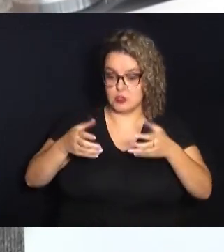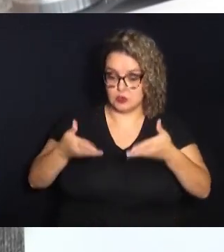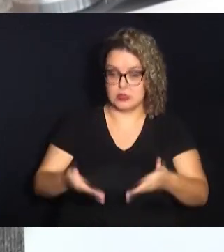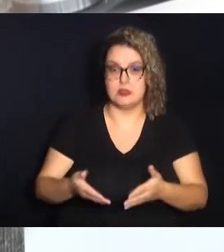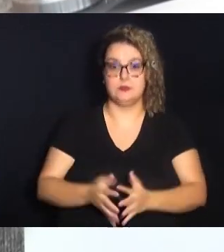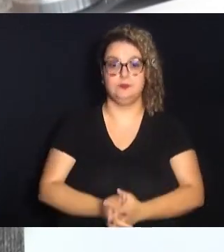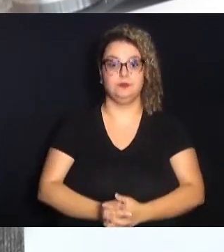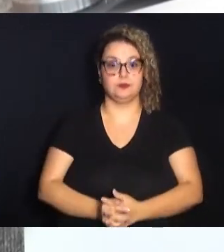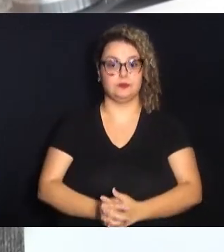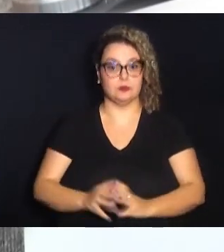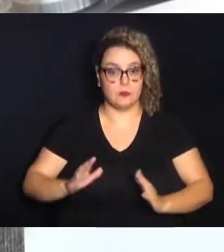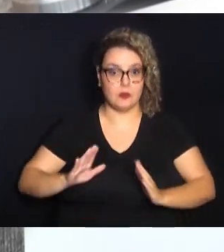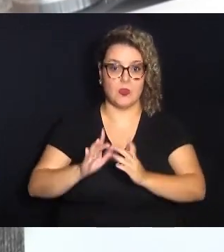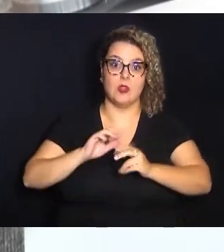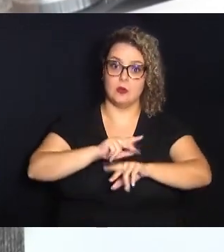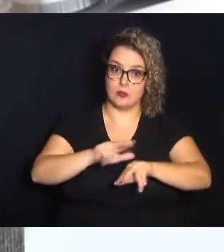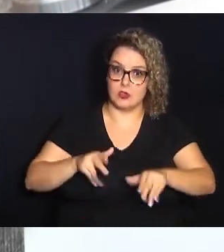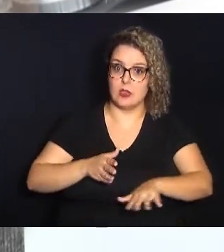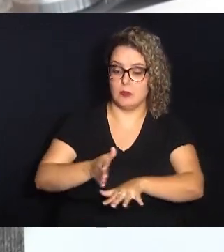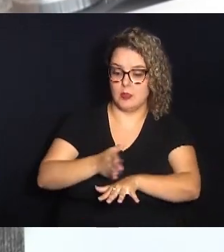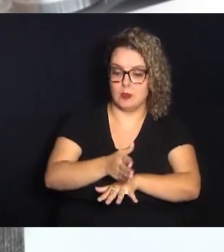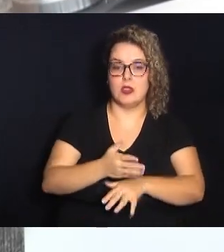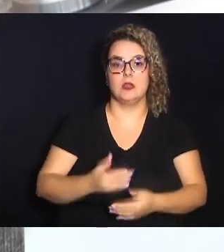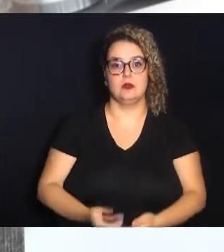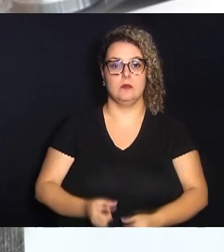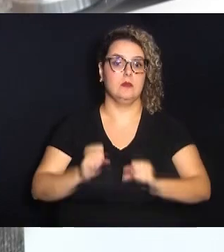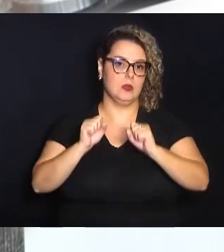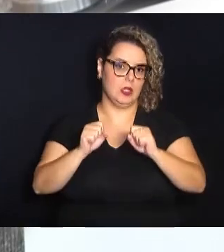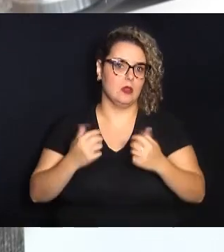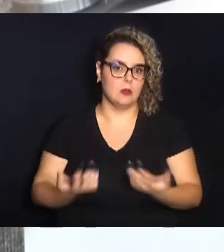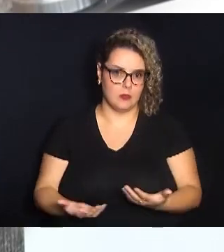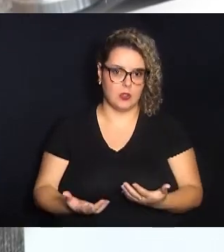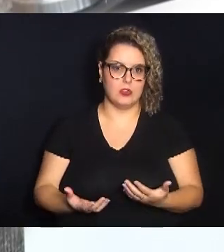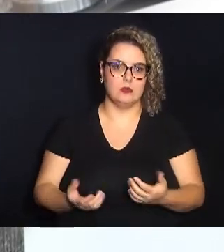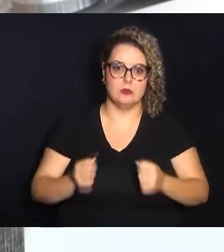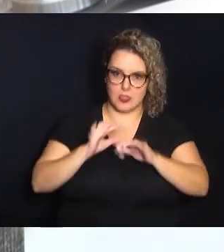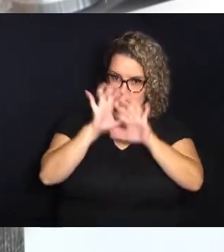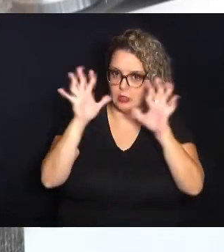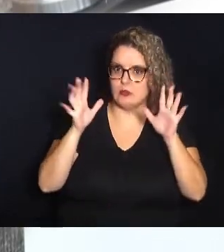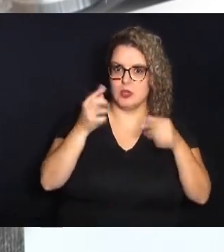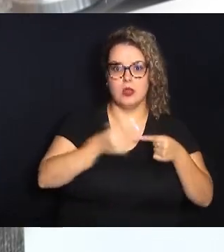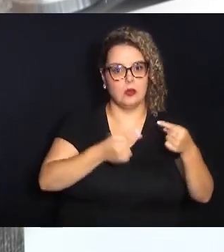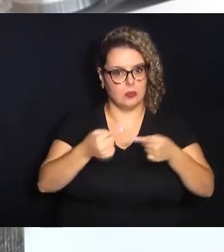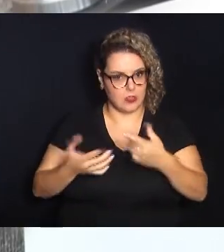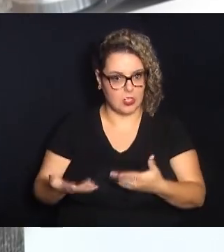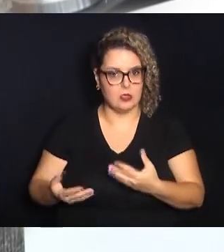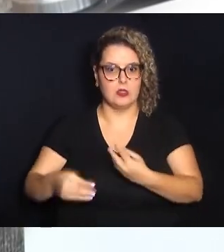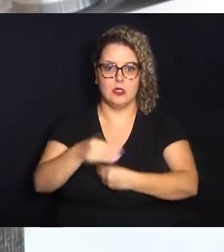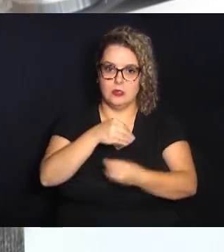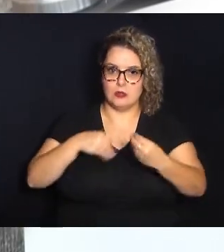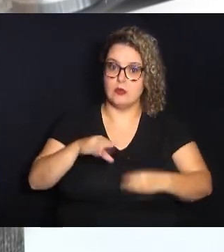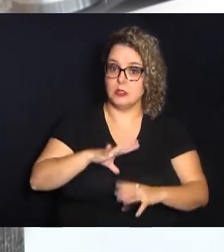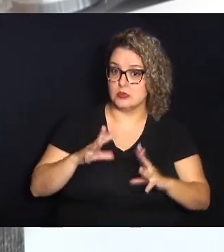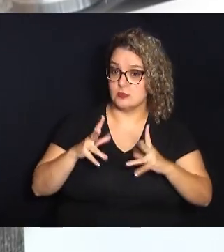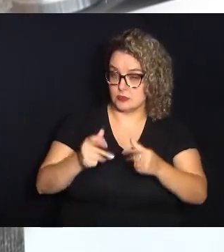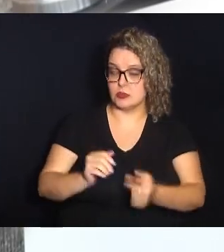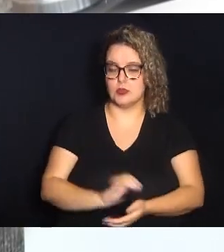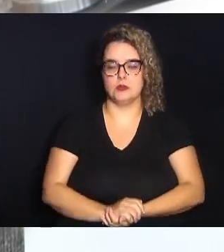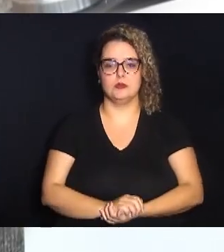com esse tema então a frente tá com um monte de encaminhamentos aí para poder dar luz ao bate e envolver a cidade como um